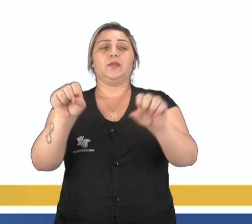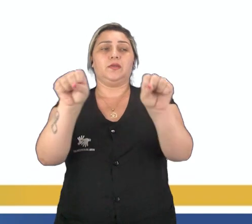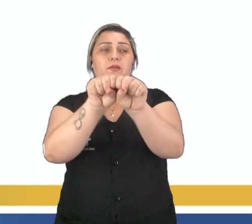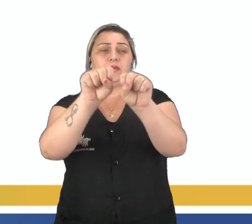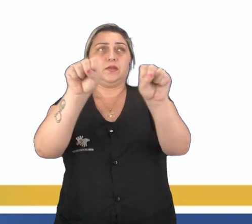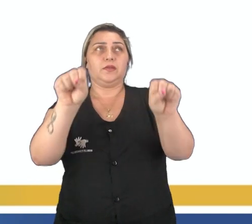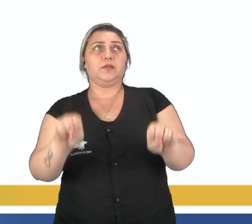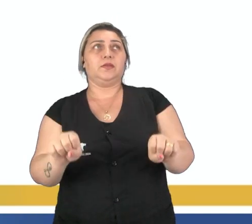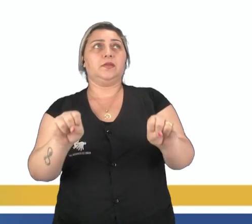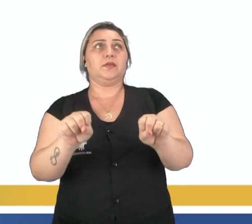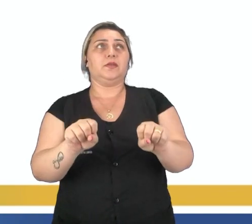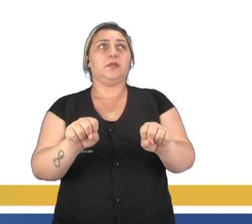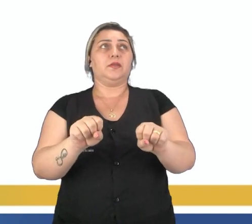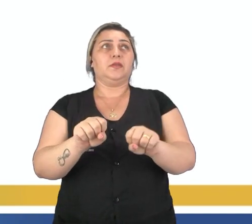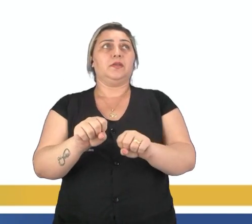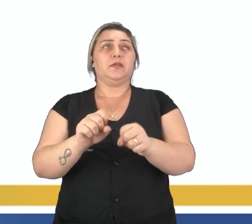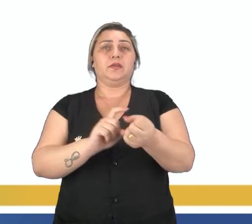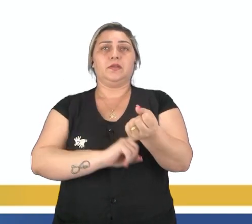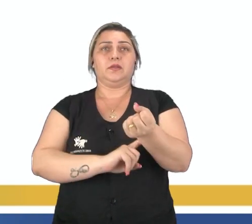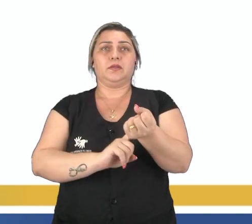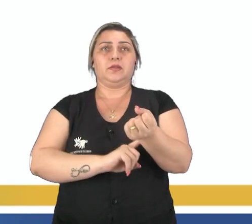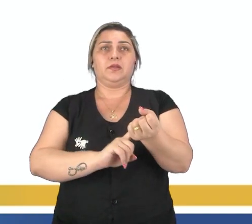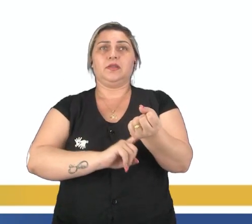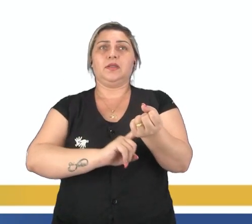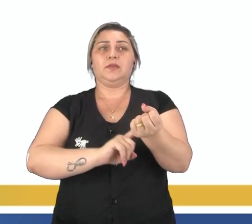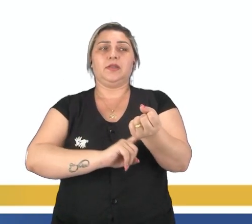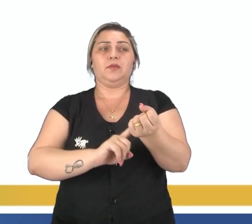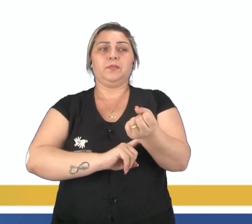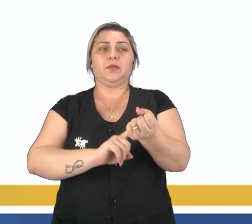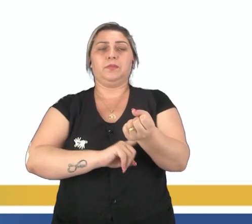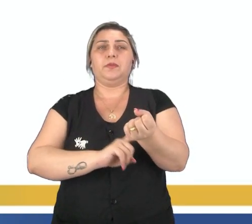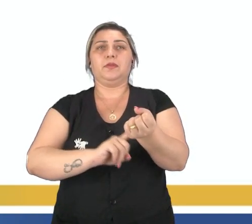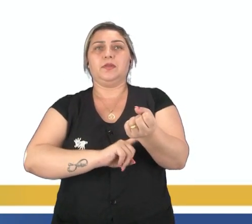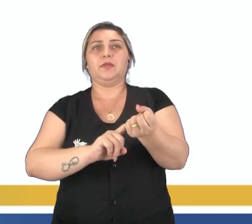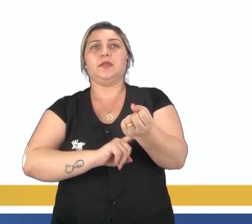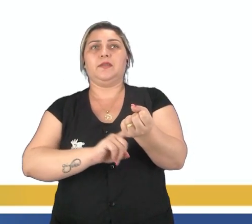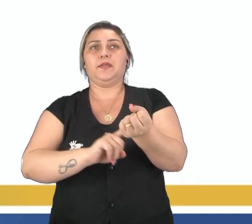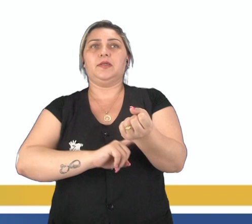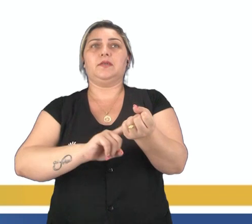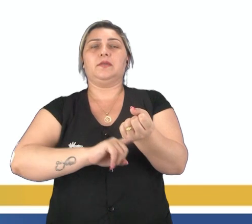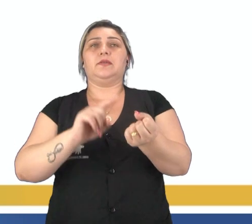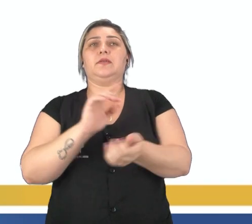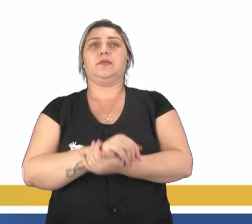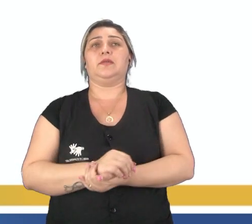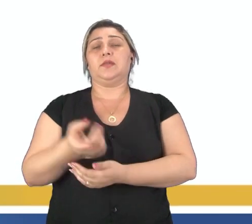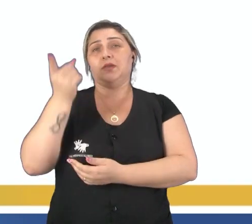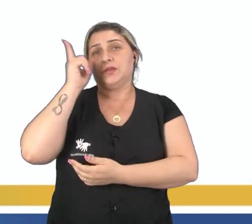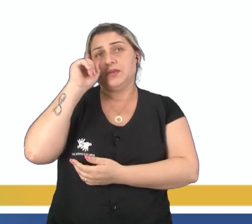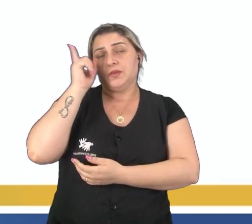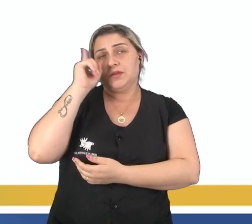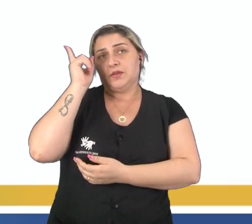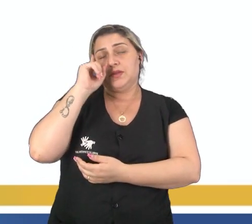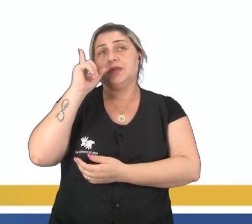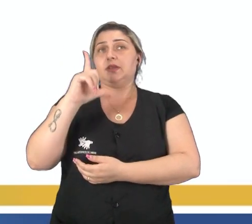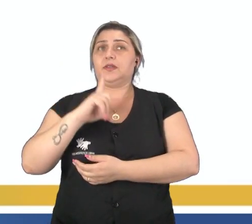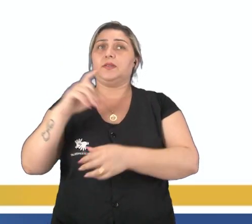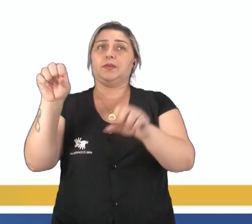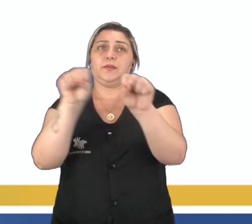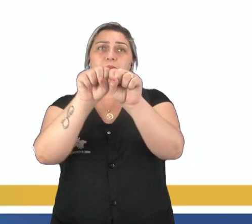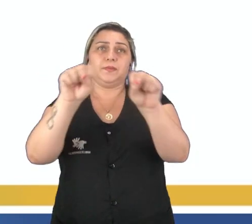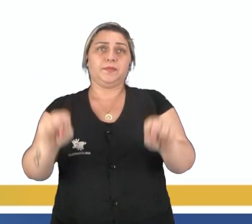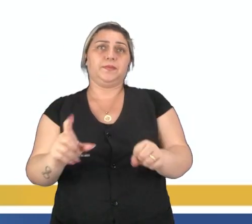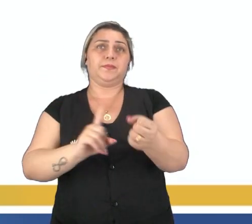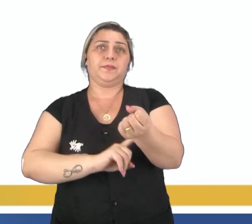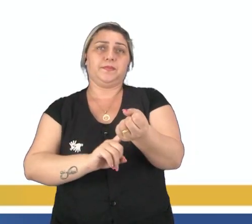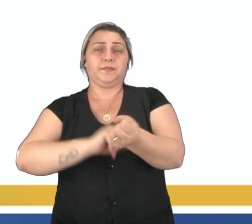função vai ser de controle e de coordenação das nossas atividades, das nossas ações ao longo do nosso dia. Nós temos aí o sistema